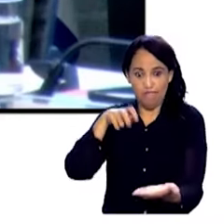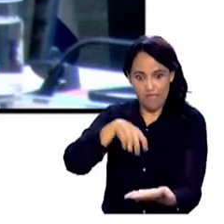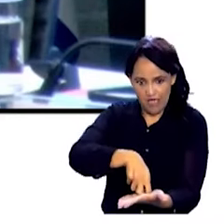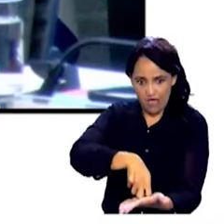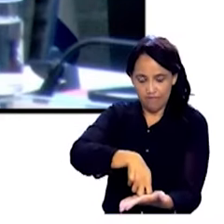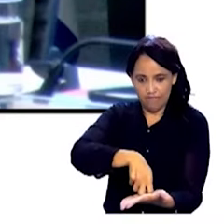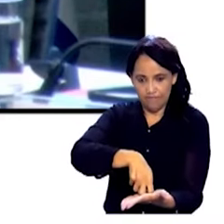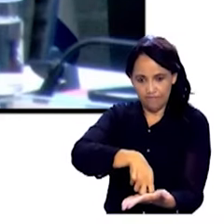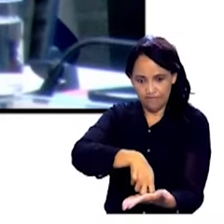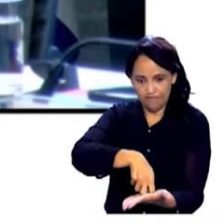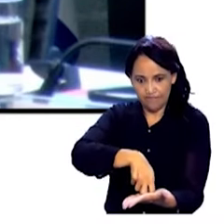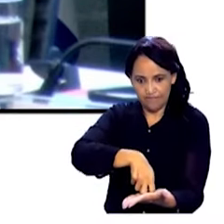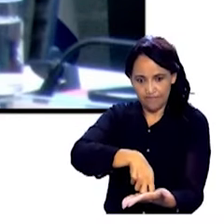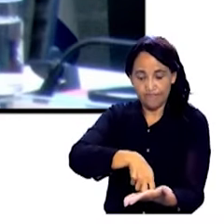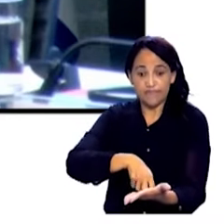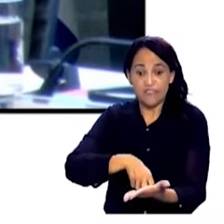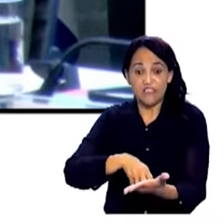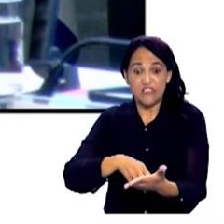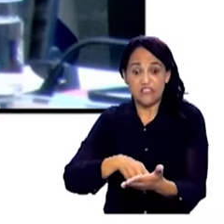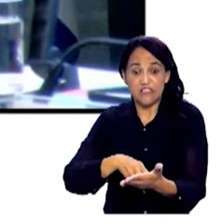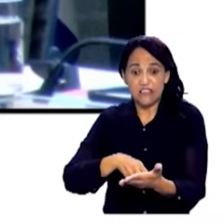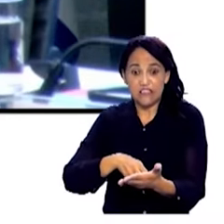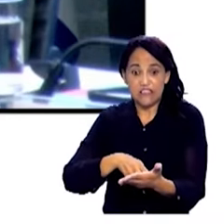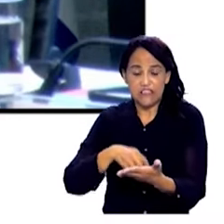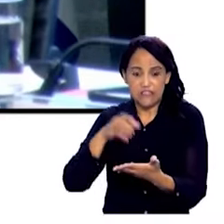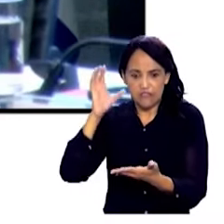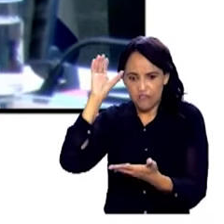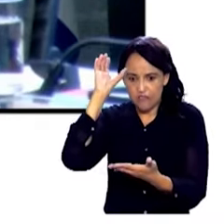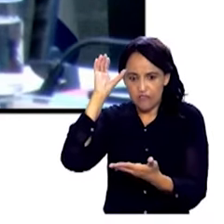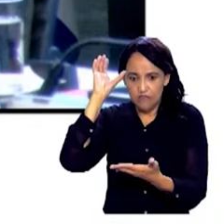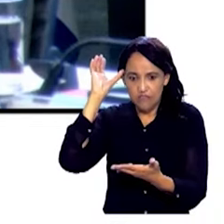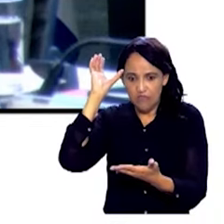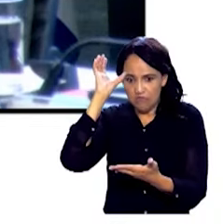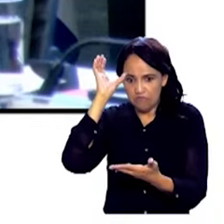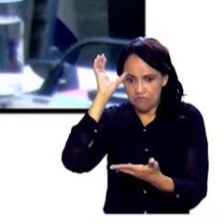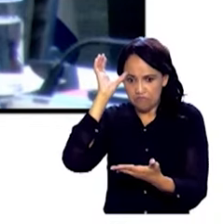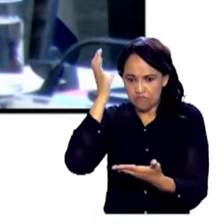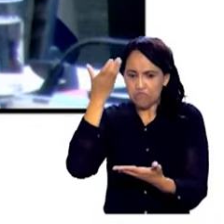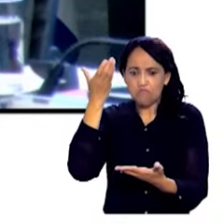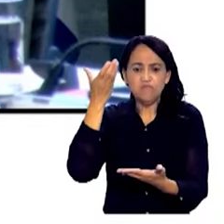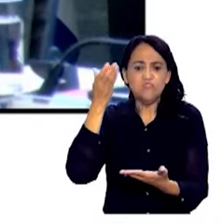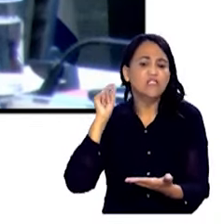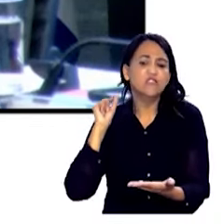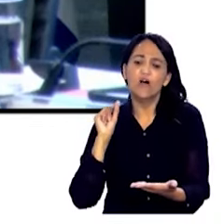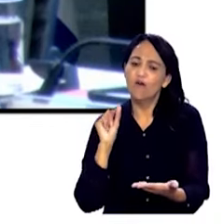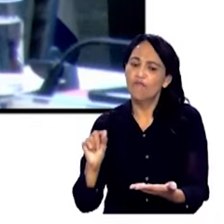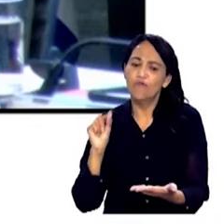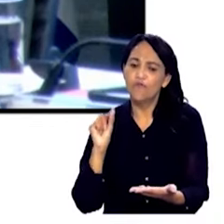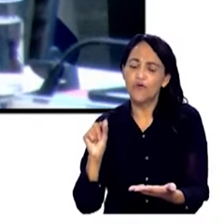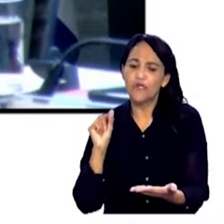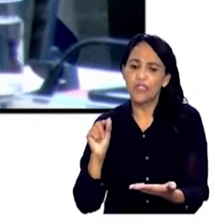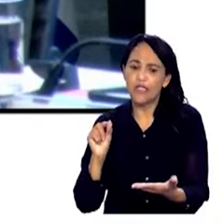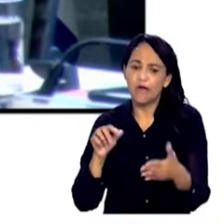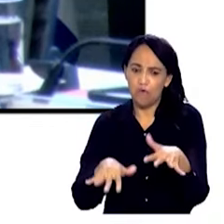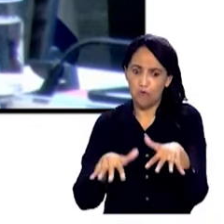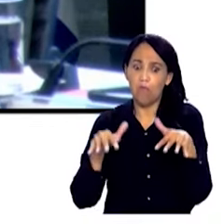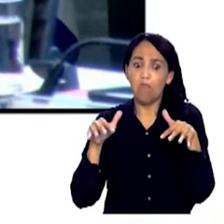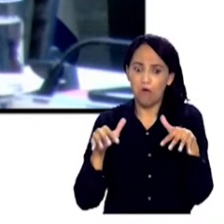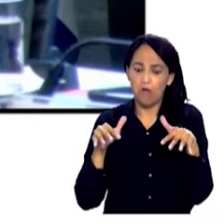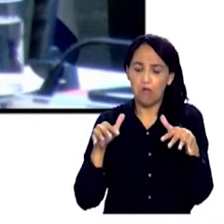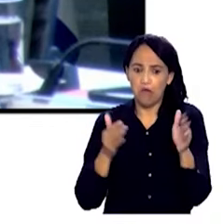eles falam eles eh providenciam os eh plenos catórios